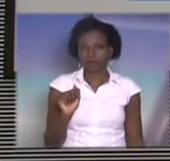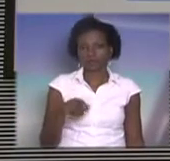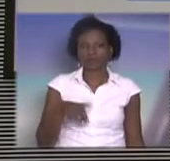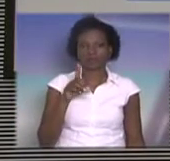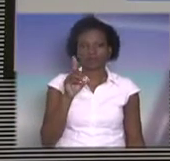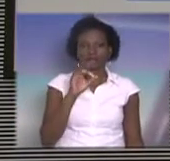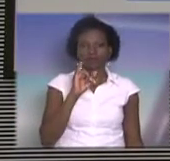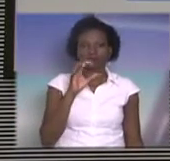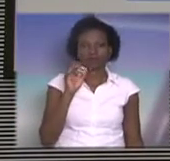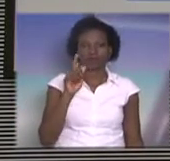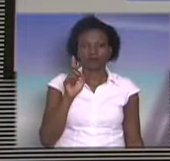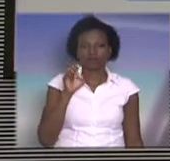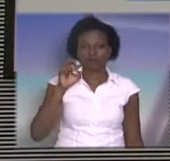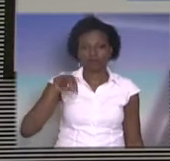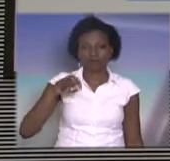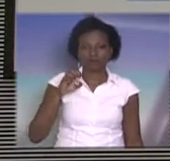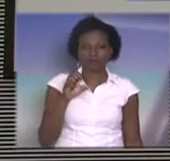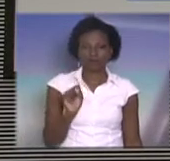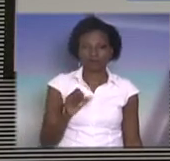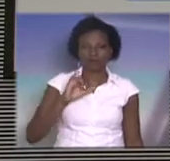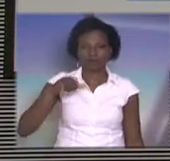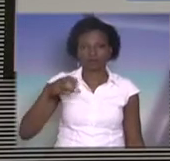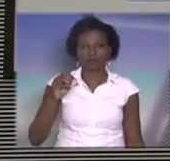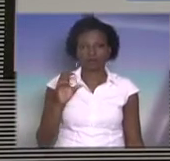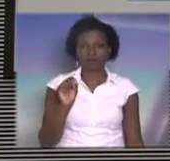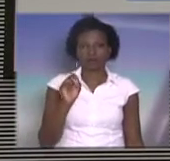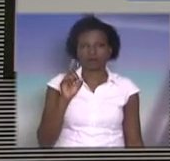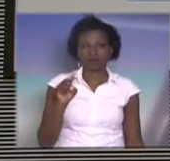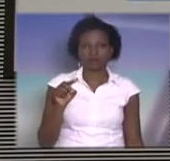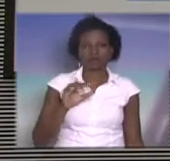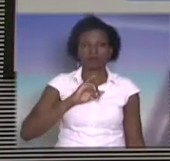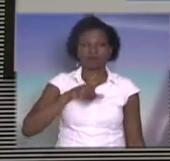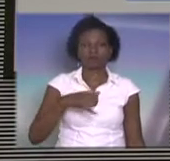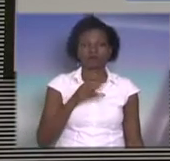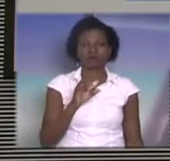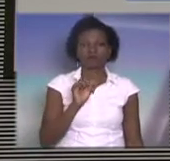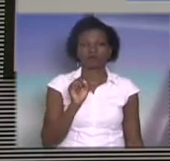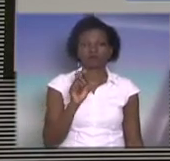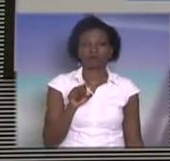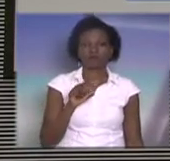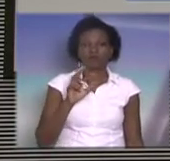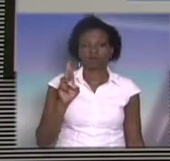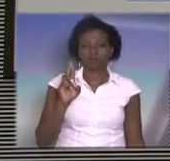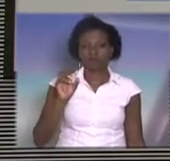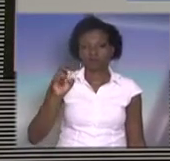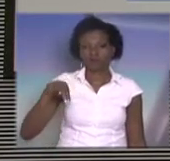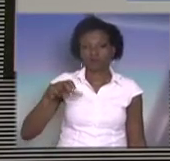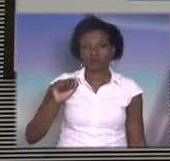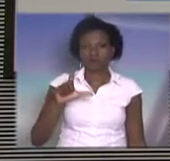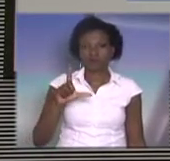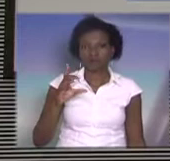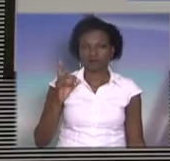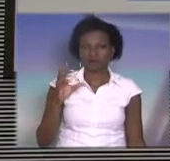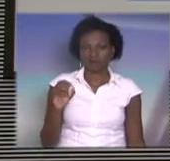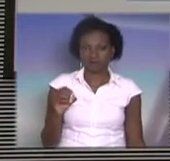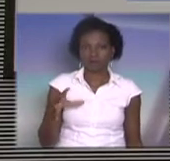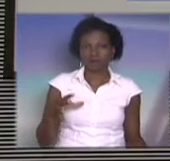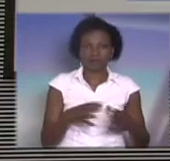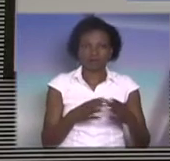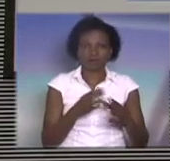Oliveira, Pedro Lobo de Oliveira e José Ronaldo Tavares de Lira e Silva, integrando um grupo de 11 guerrilheiros da